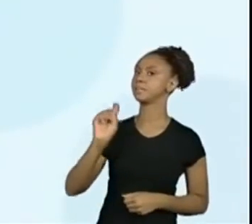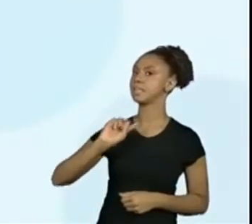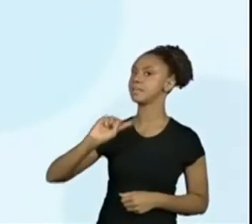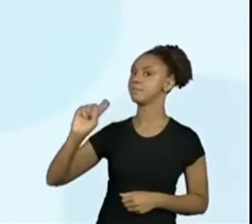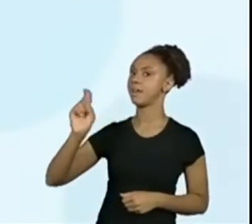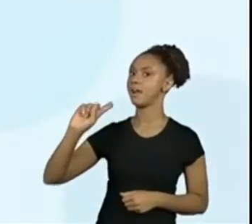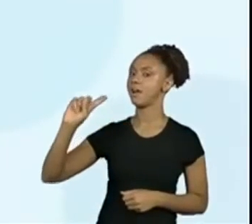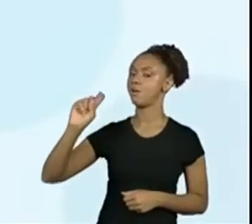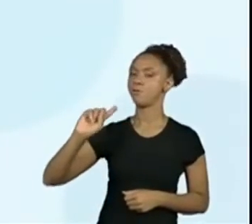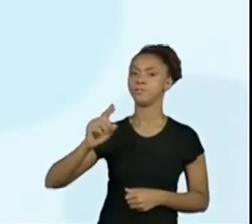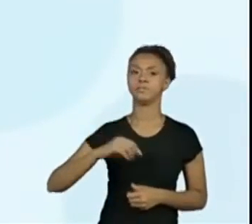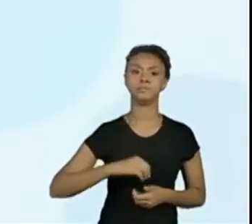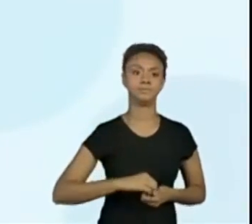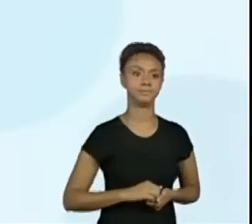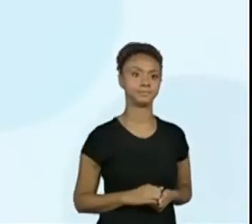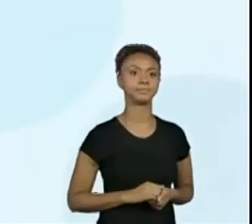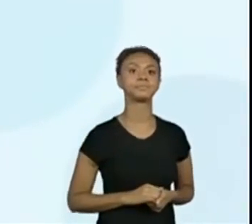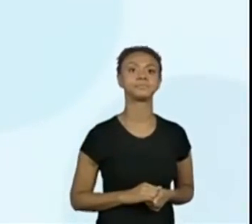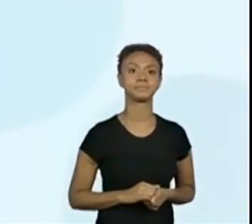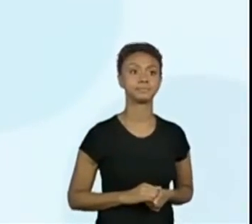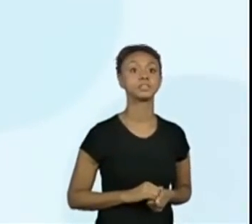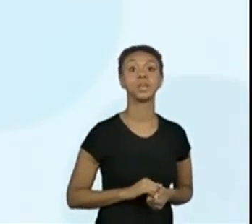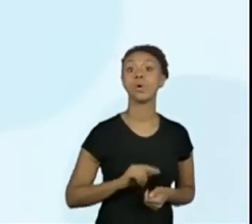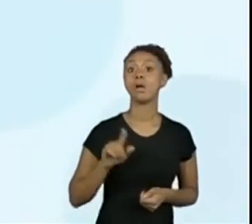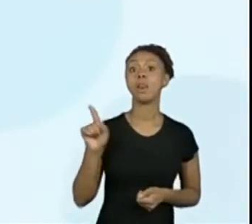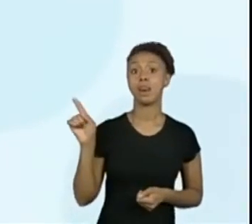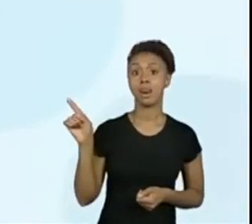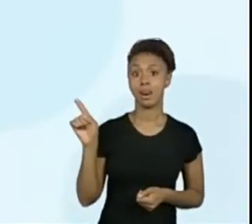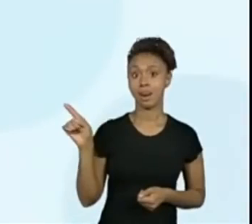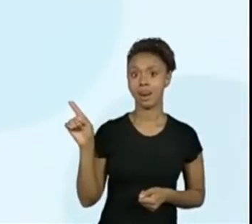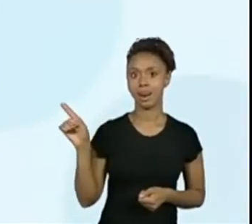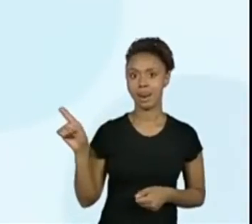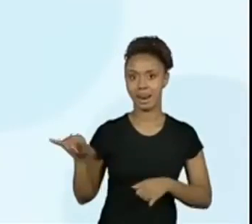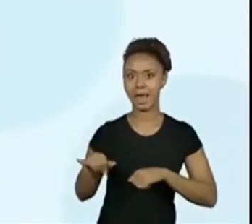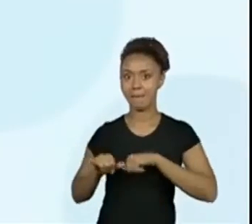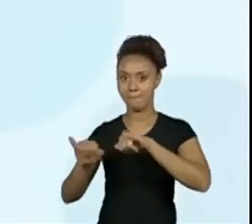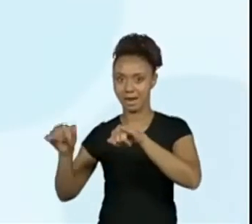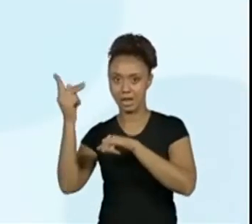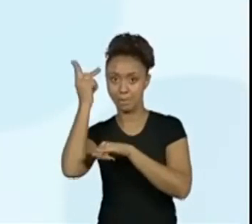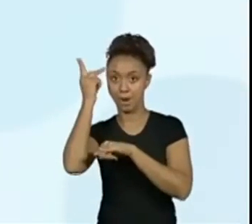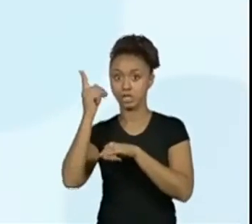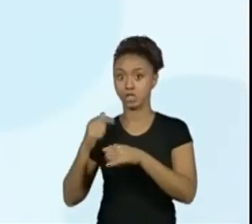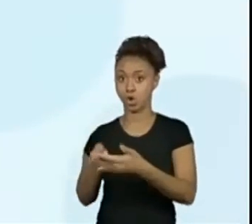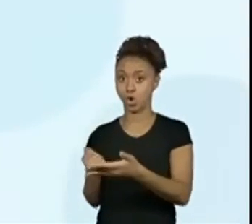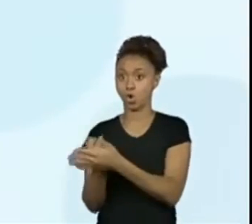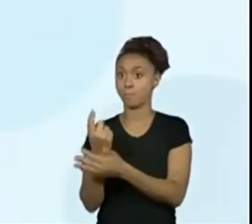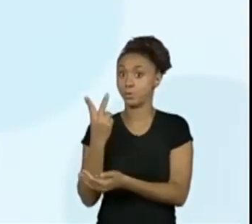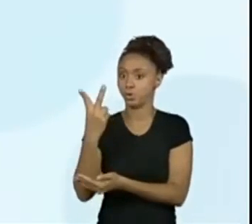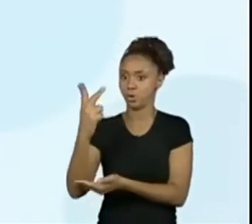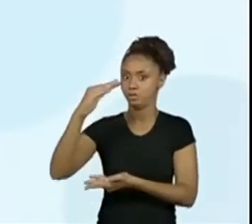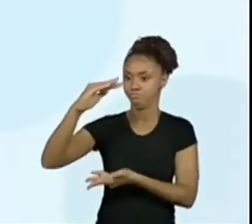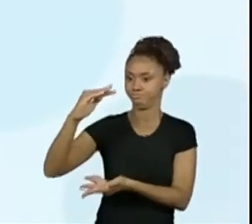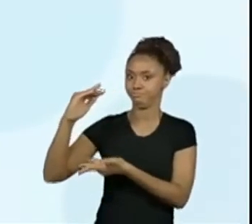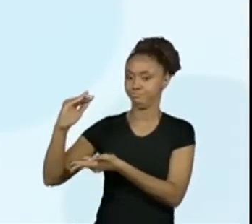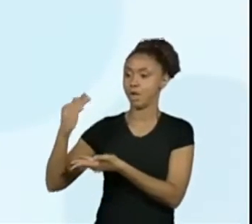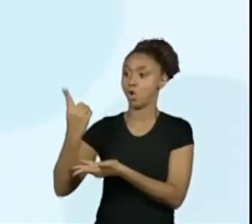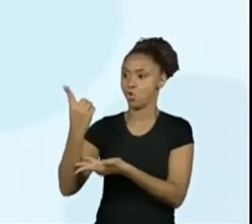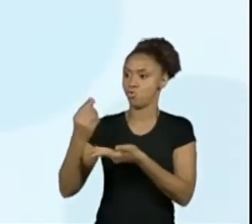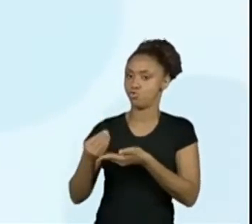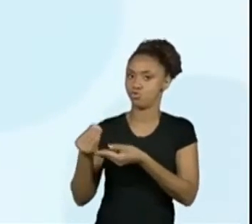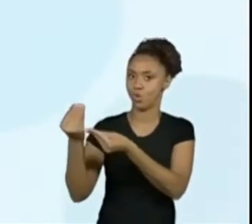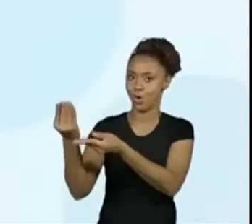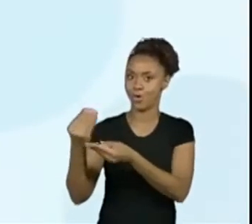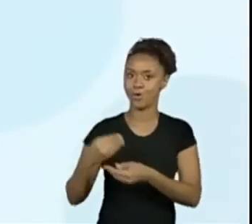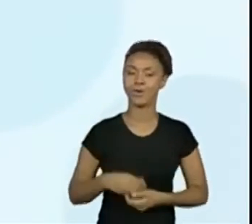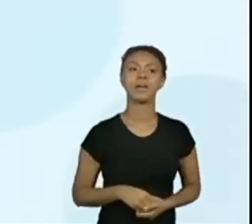Então pode deixar que eu vou comprar 2 pacotes no Paulistinha e levo um para sua casa, tá bom, professora? Muito bom. Então vamos agora comprar outro produto. Qual o